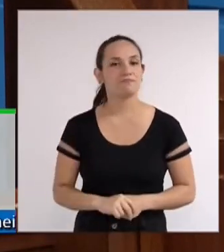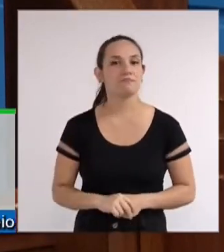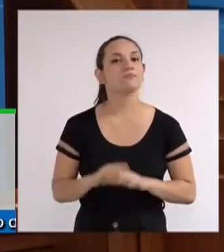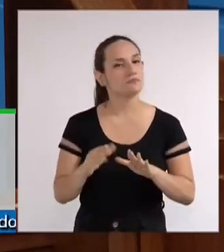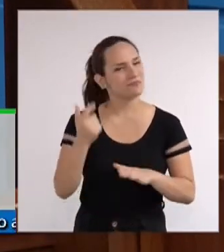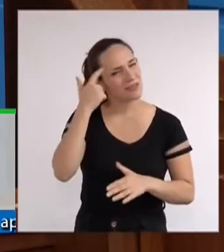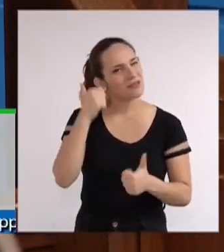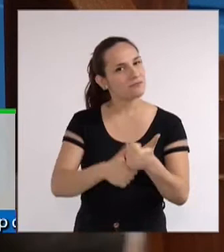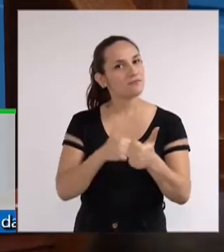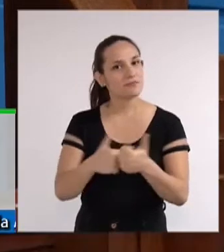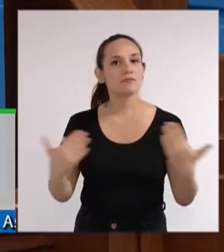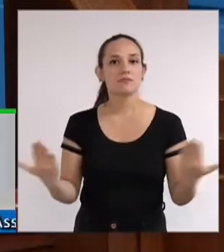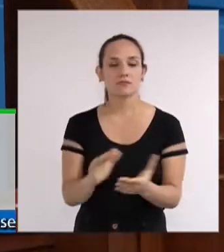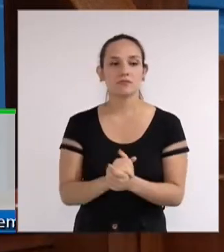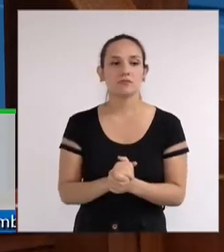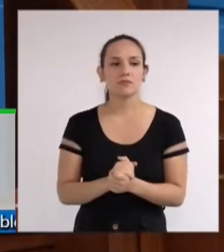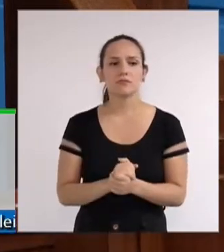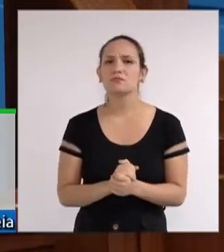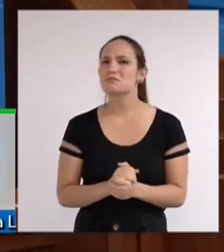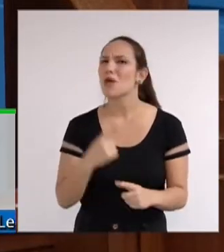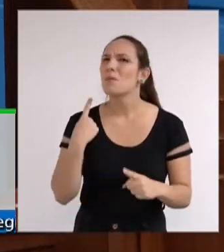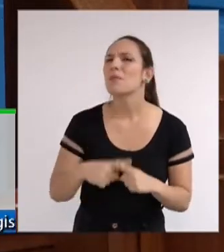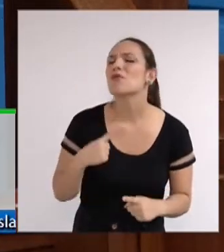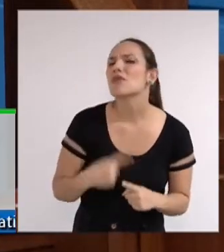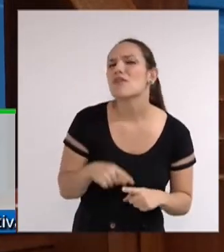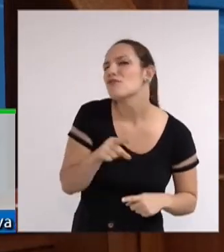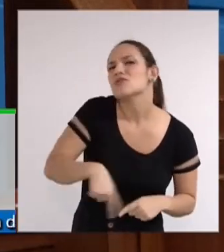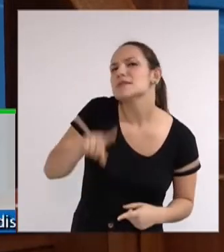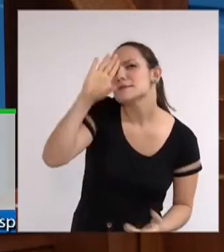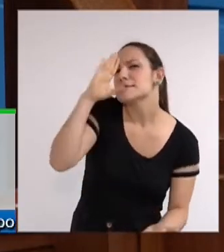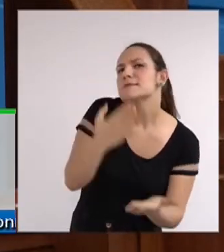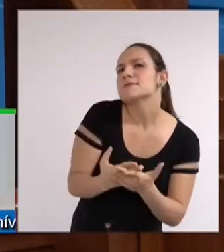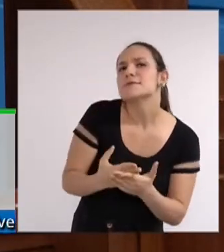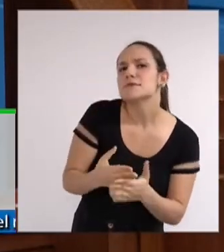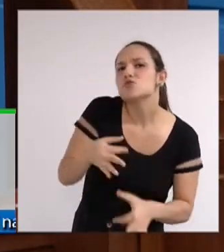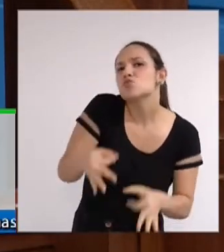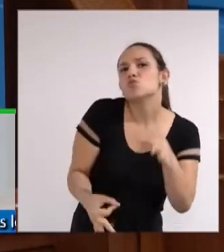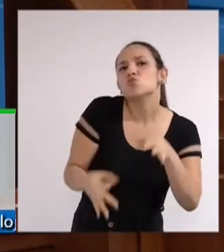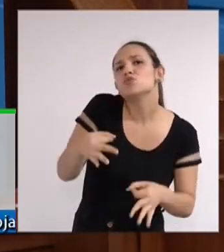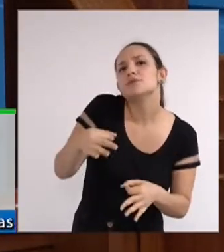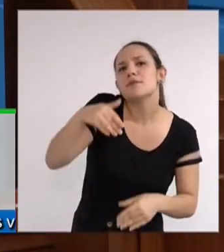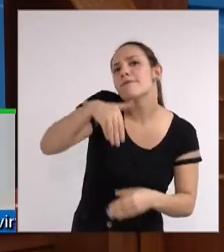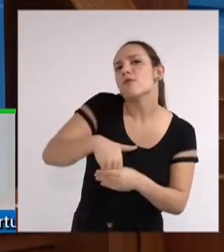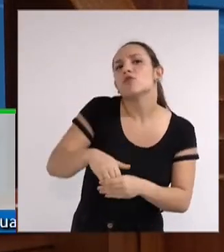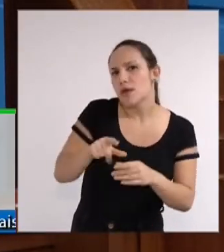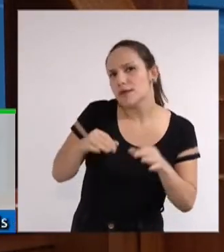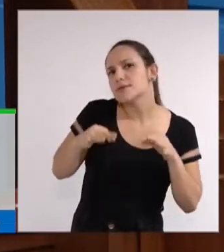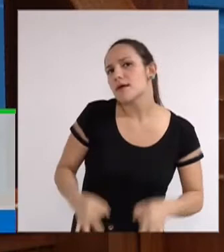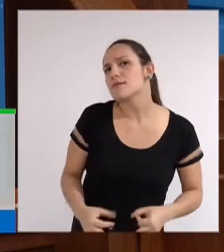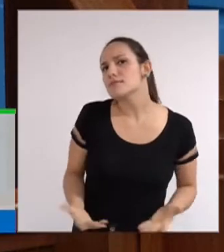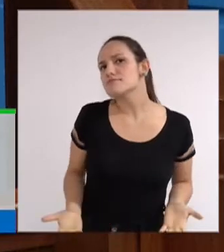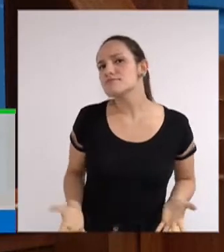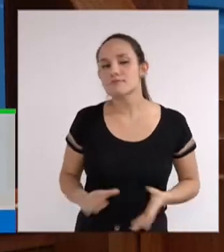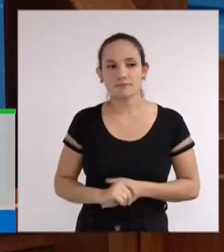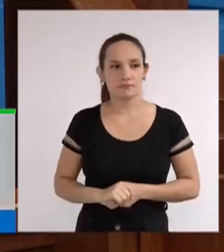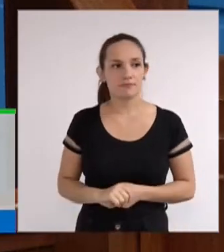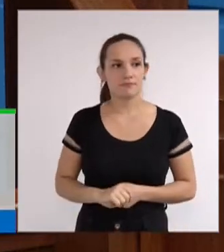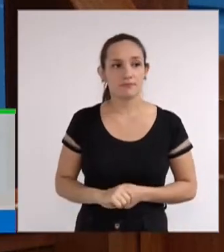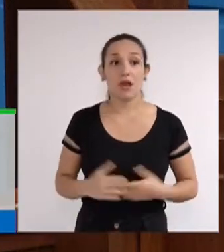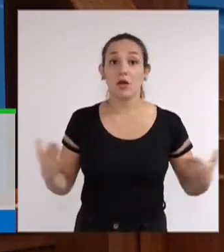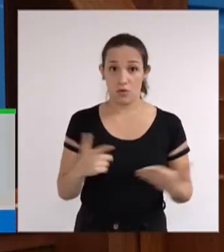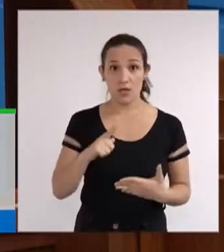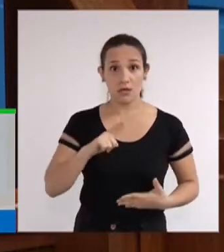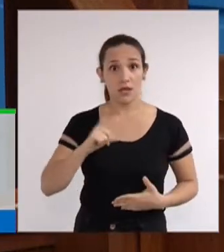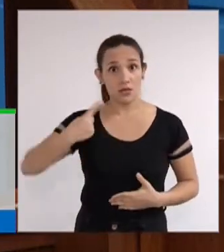Entendam e reflitam. Por que os senhores têm fé na justiça eleitoral? E lembrem que estão numa